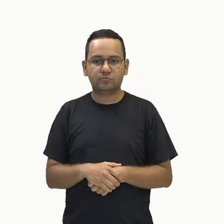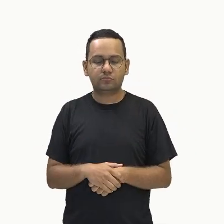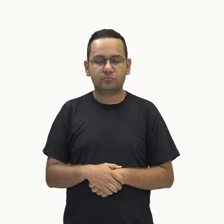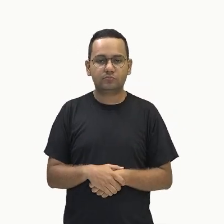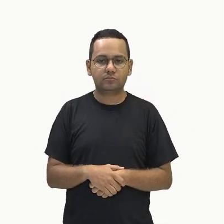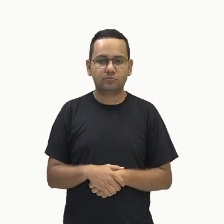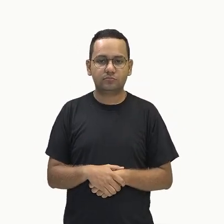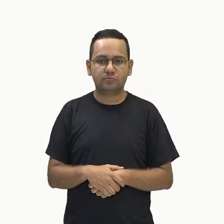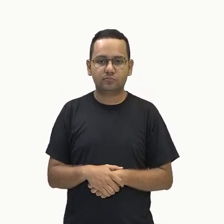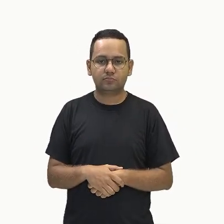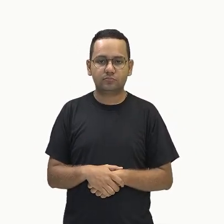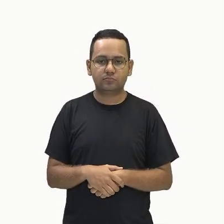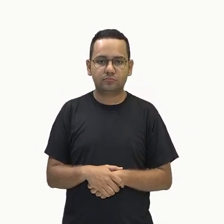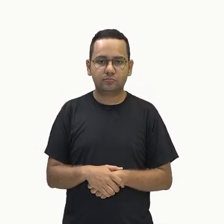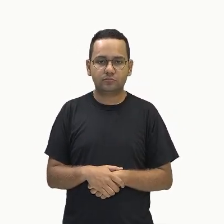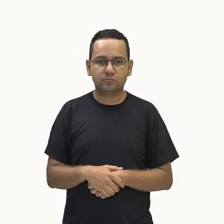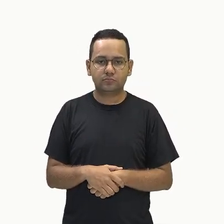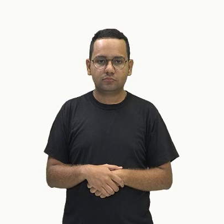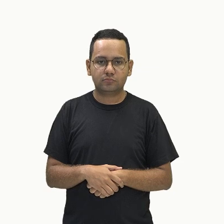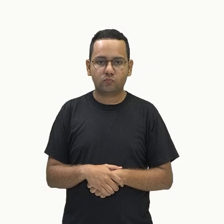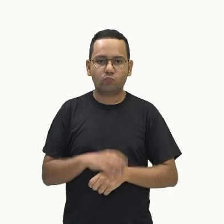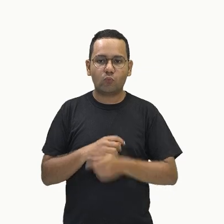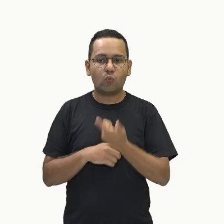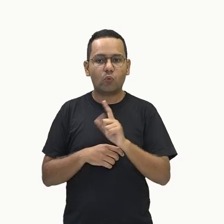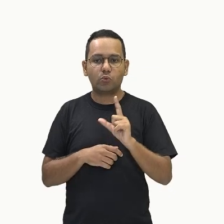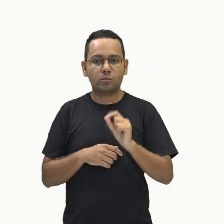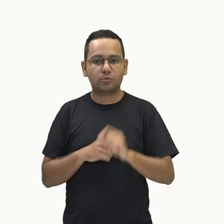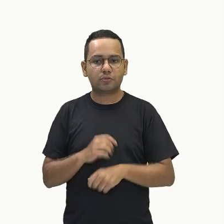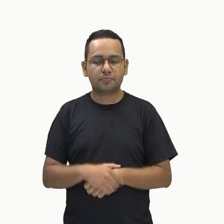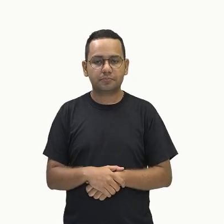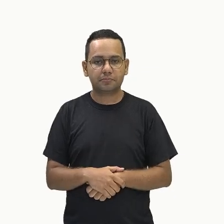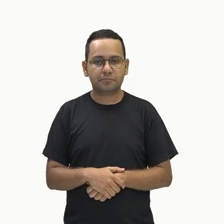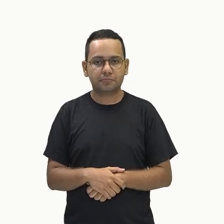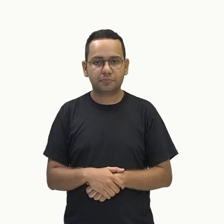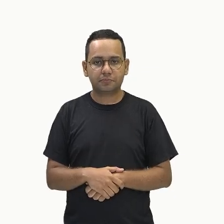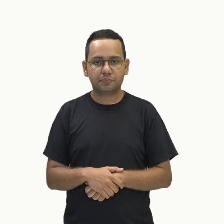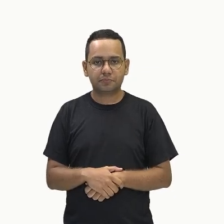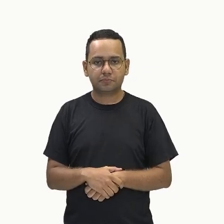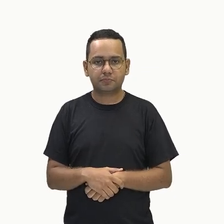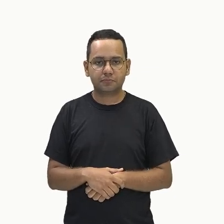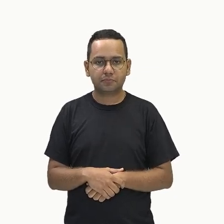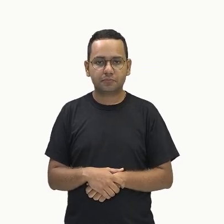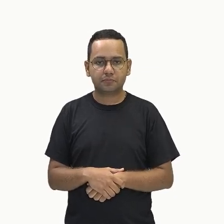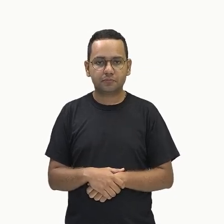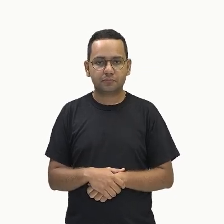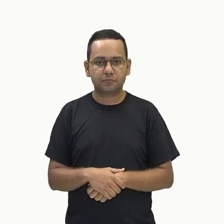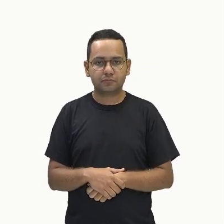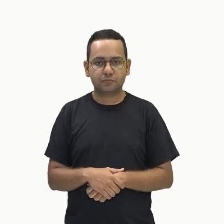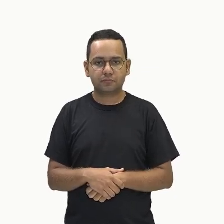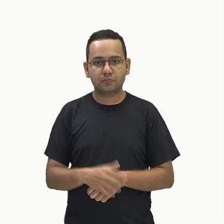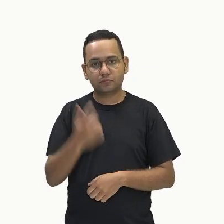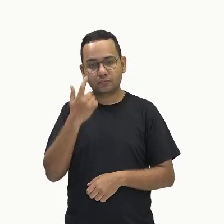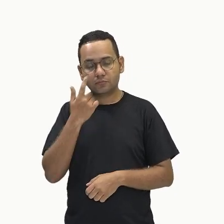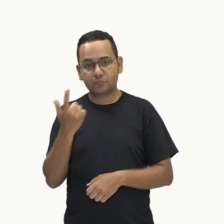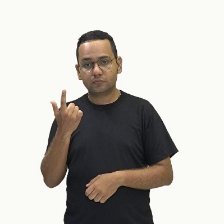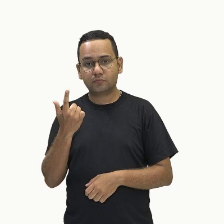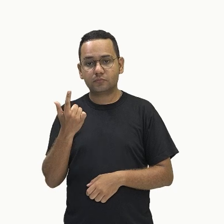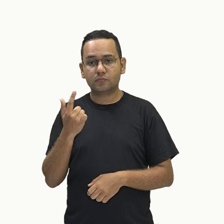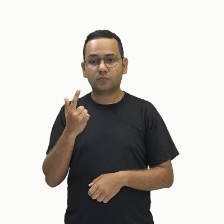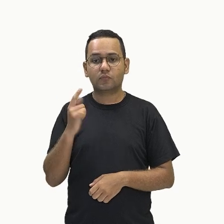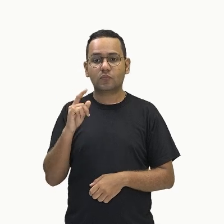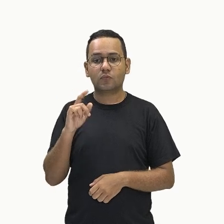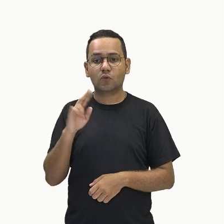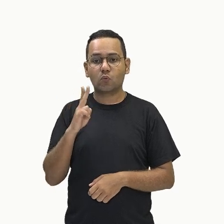perna, certo? Temos também um outro exemplo de osso longo, a una, que fica no